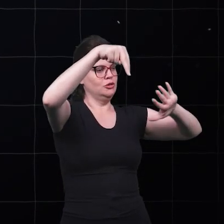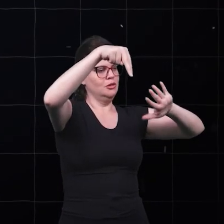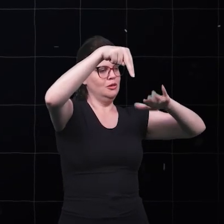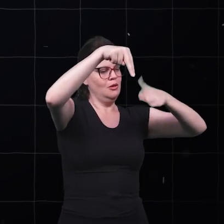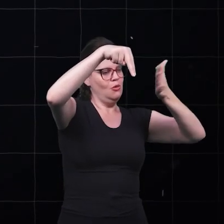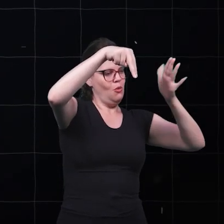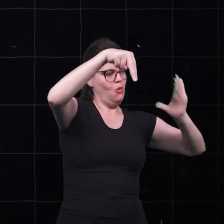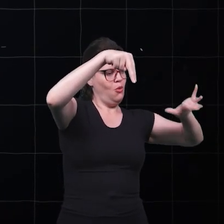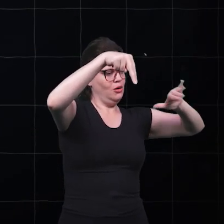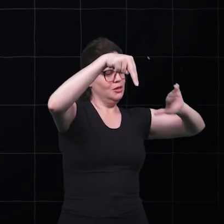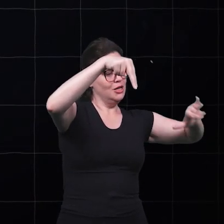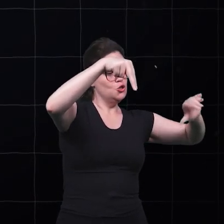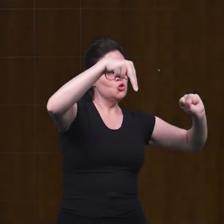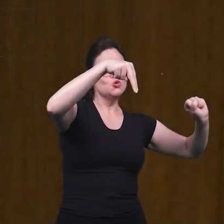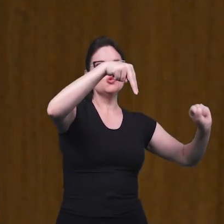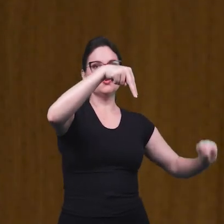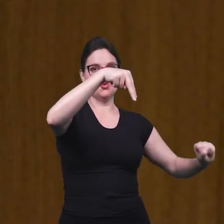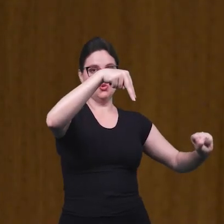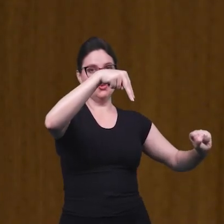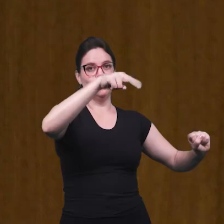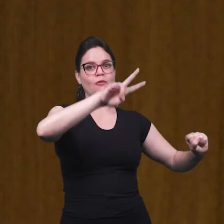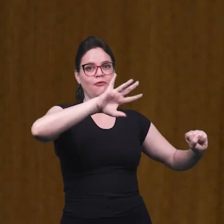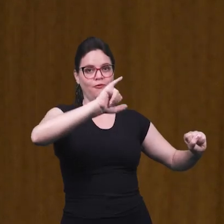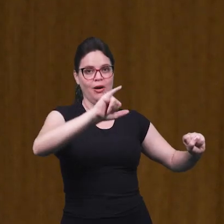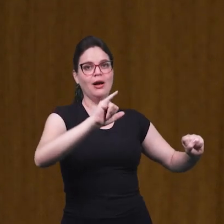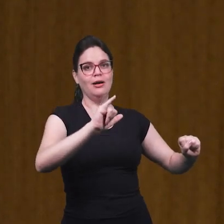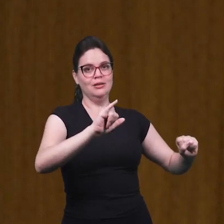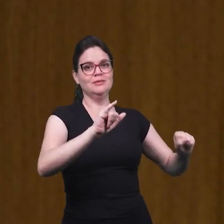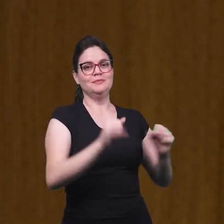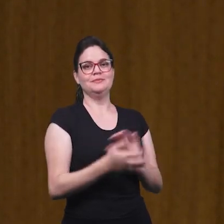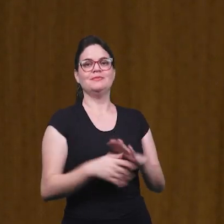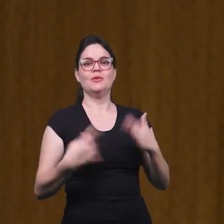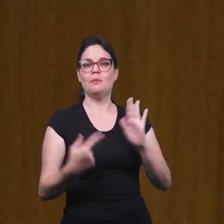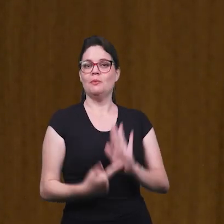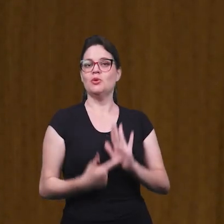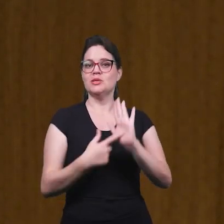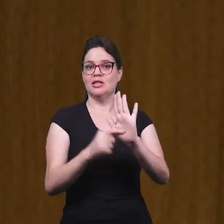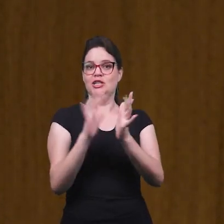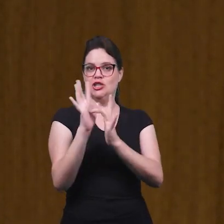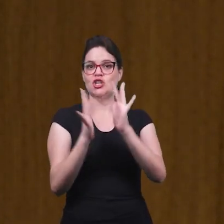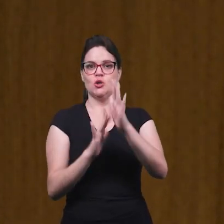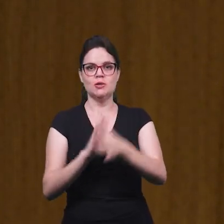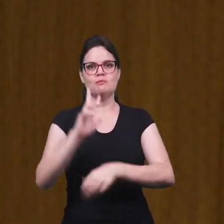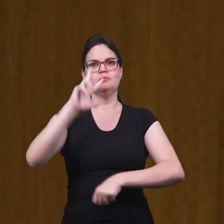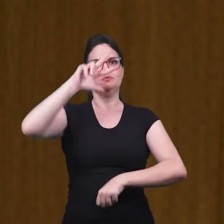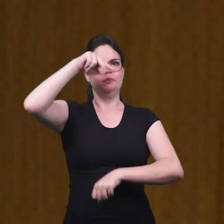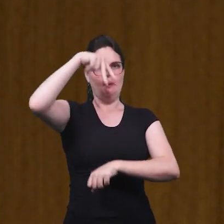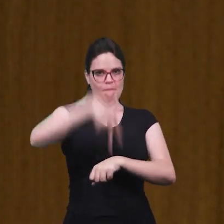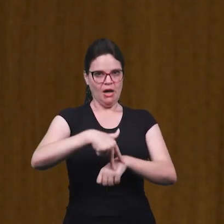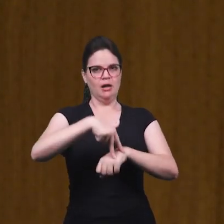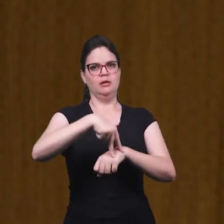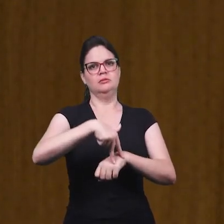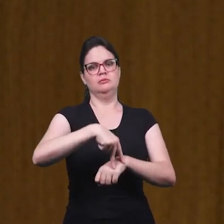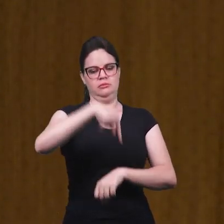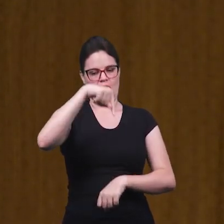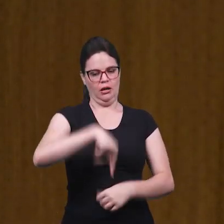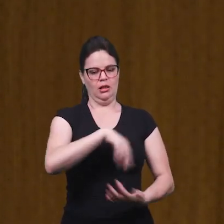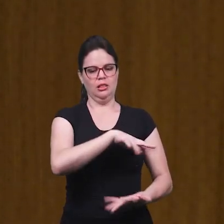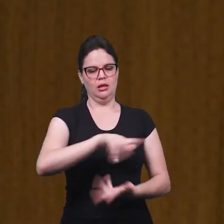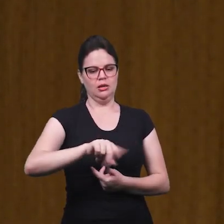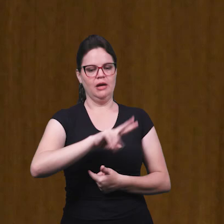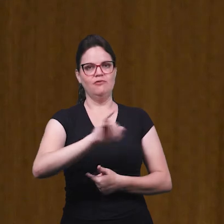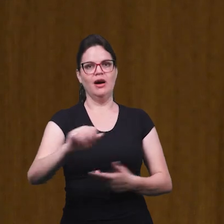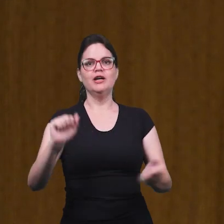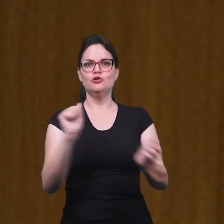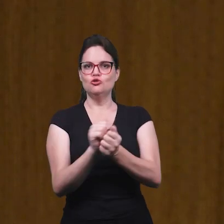metade dele para o sul, mostrando que na segunda vinda de Jesus, aí sim ele voltará juntamente com